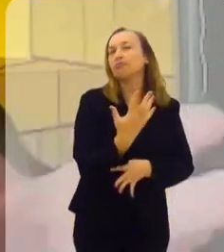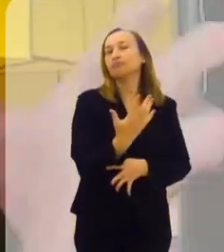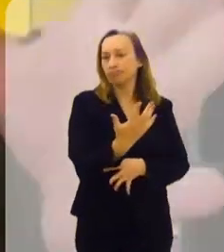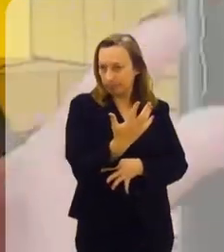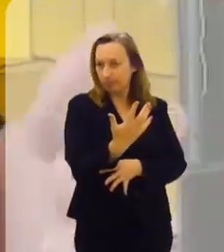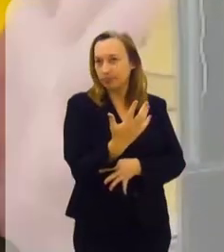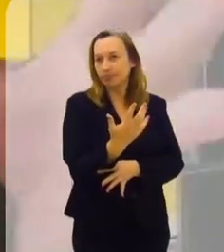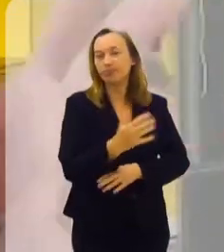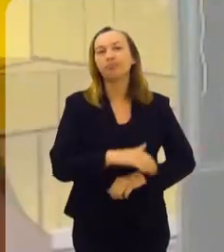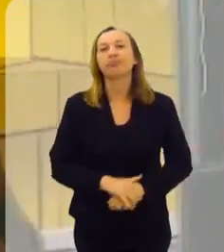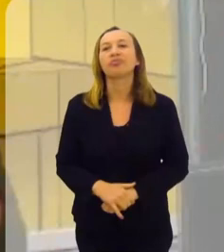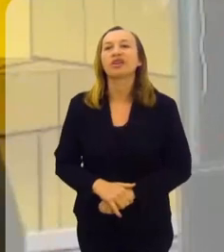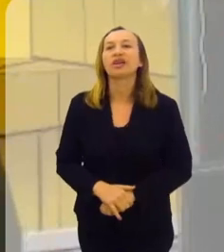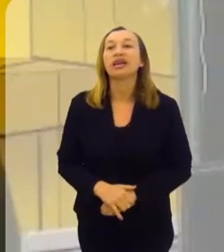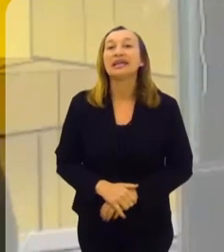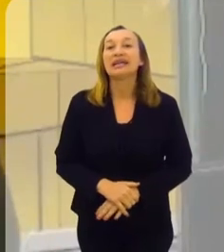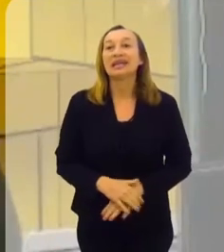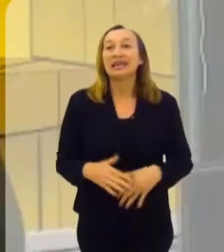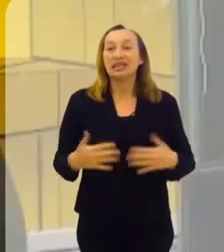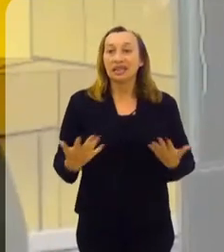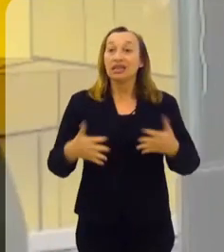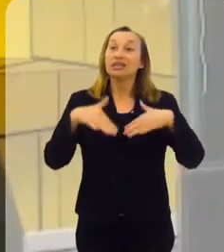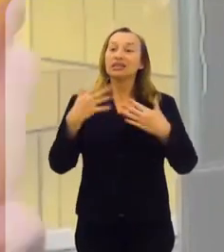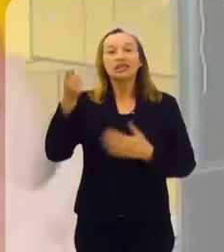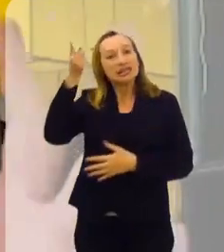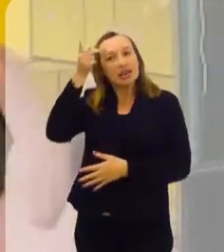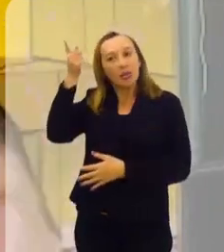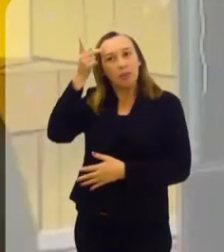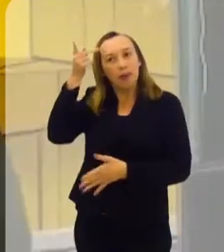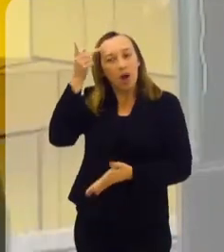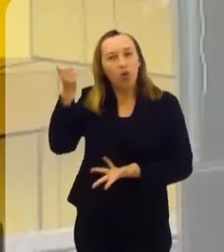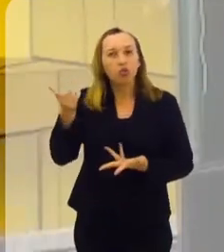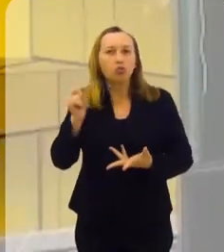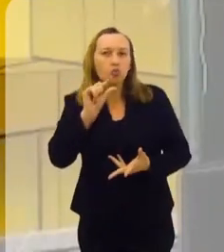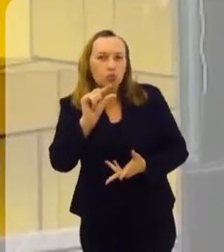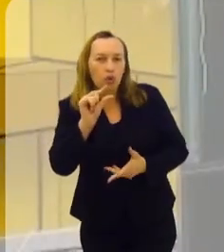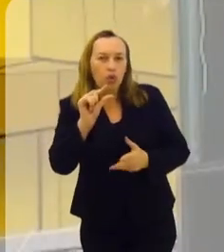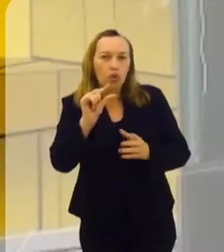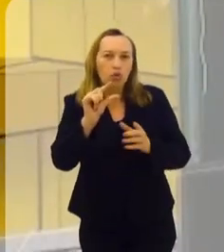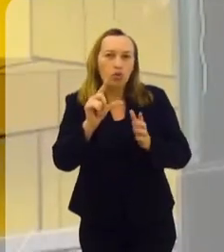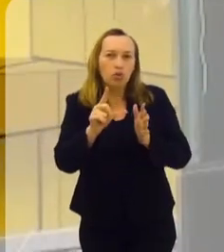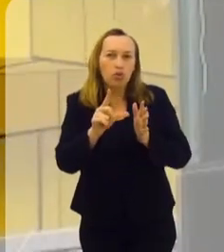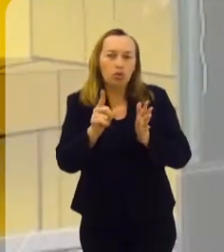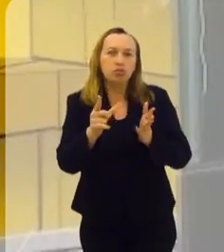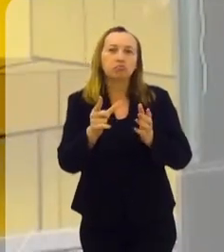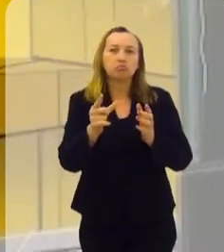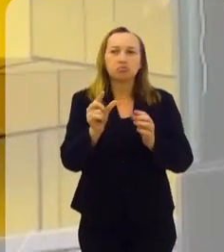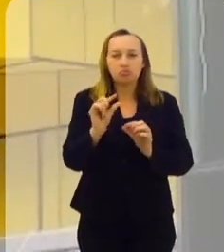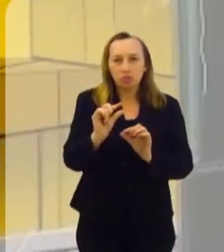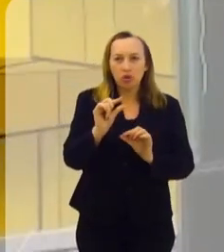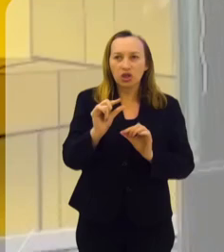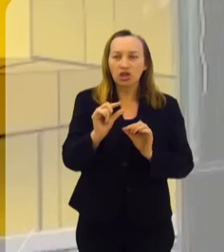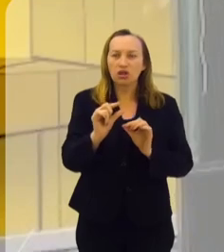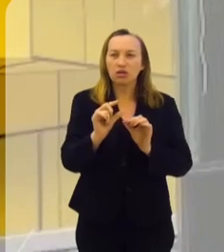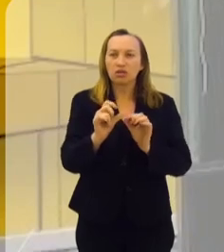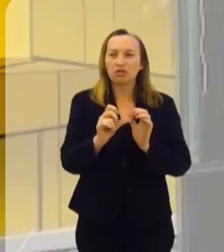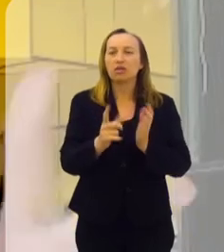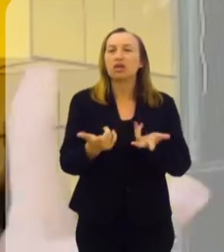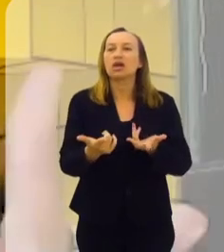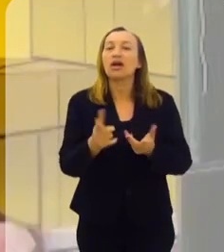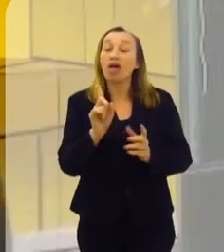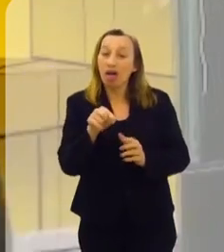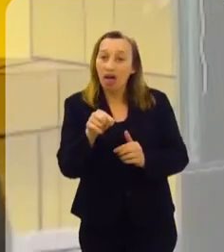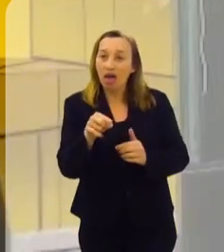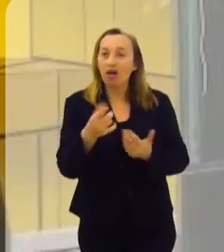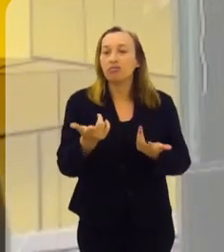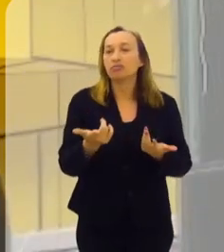criativa, é gerado pela economia criativa. São Paulo fica um pouco atrás, por exemplo. Né? Então, assim, ele